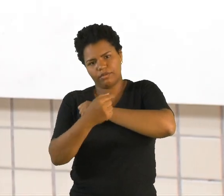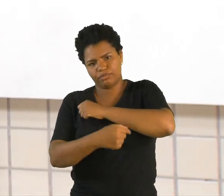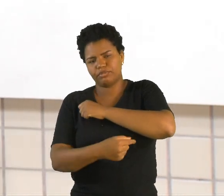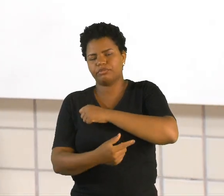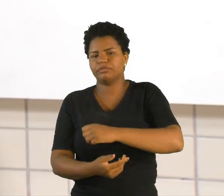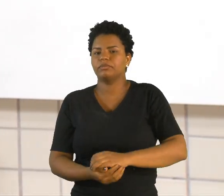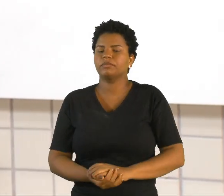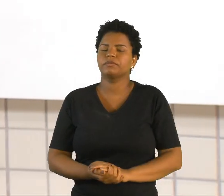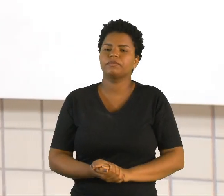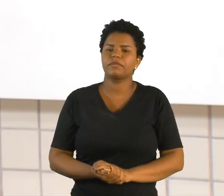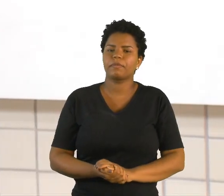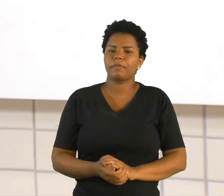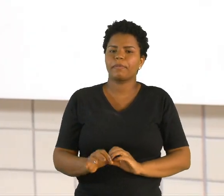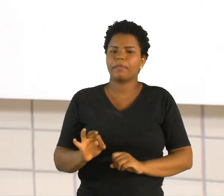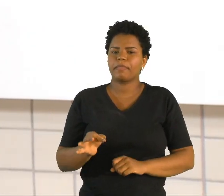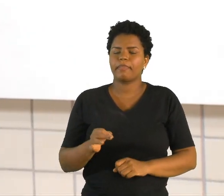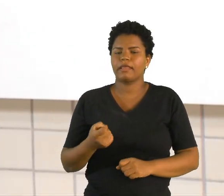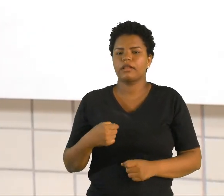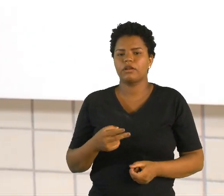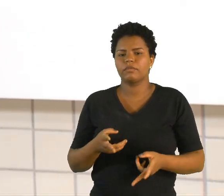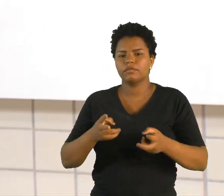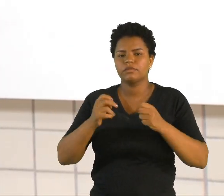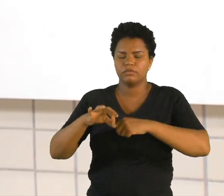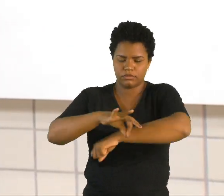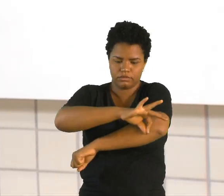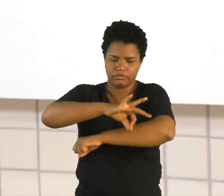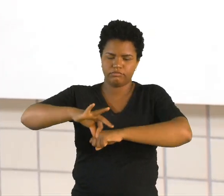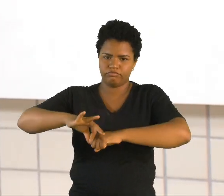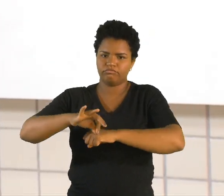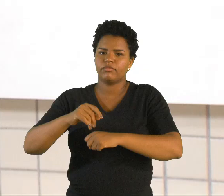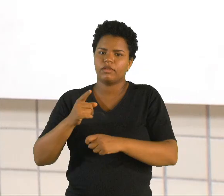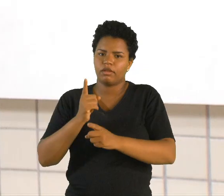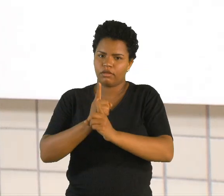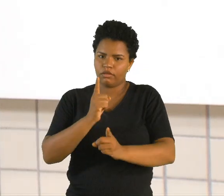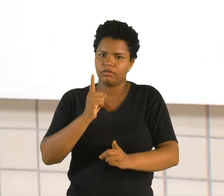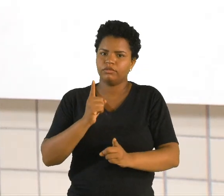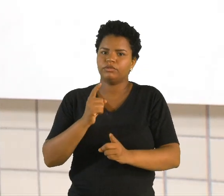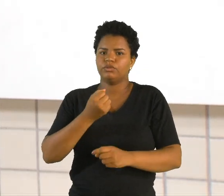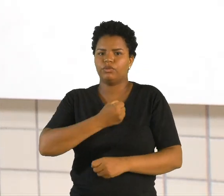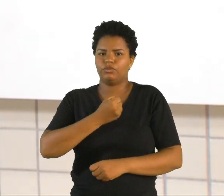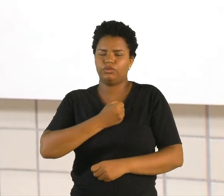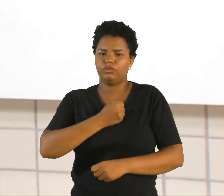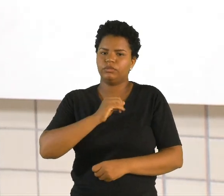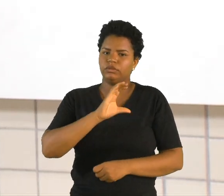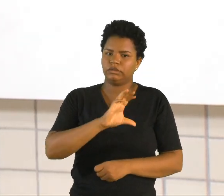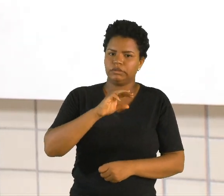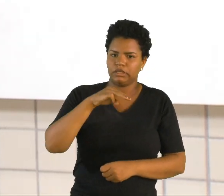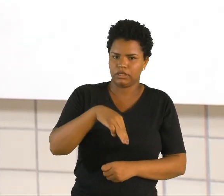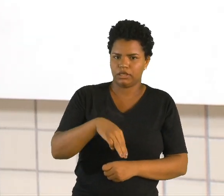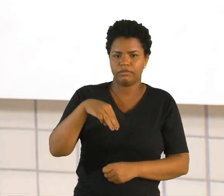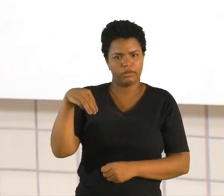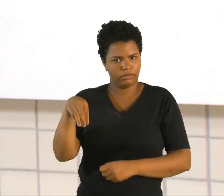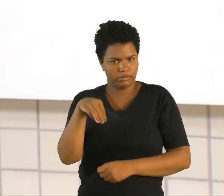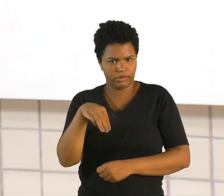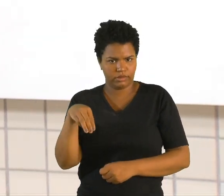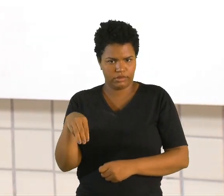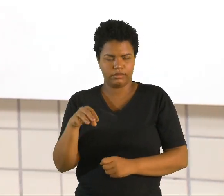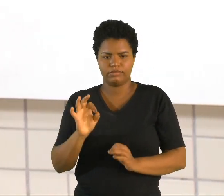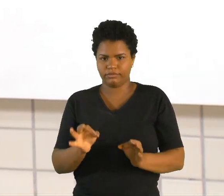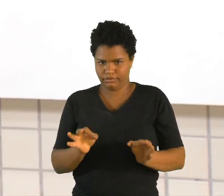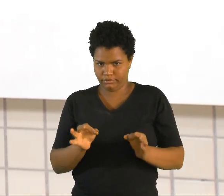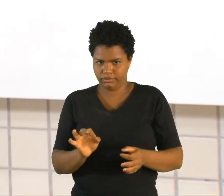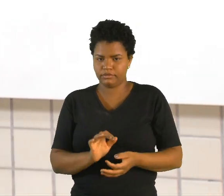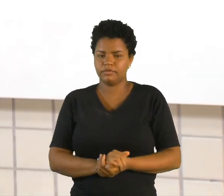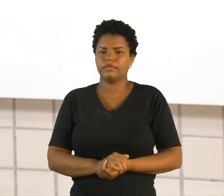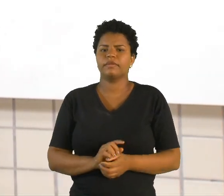Bom, então nós verificamos que na régua nós encontramos o quê? Os 2, centímetros e milímetros, né, pessoal?